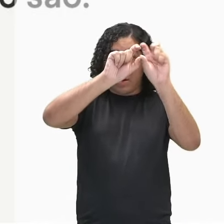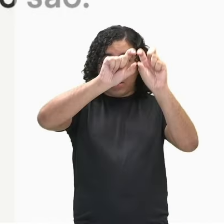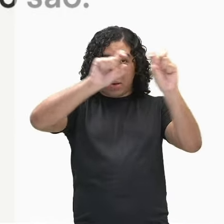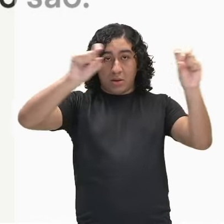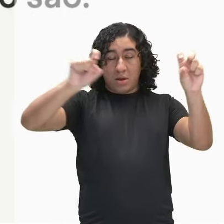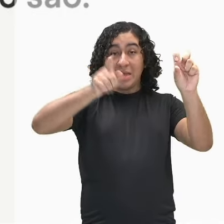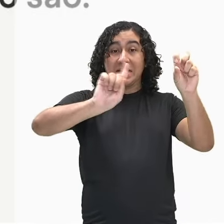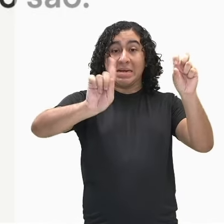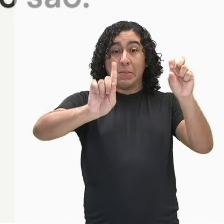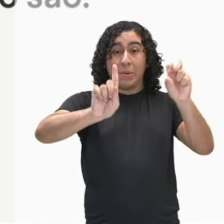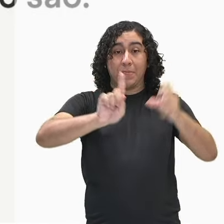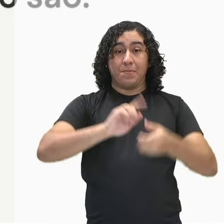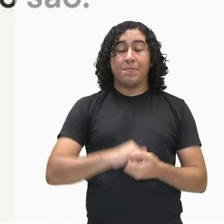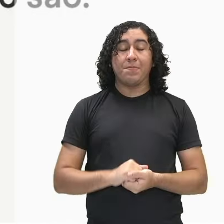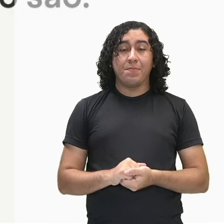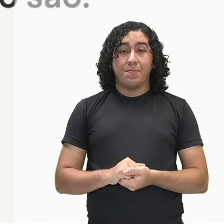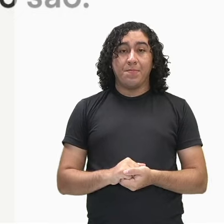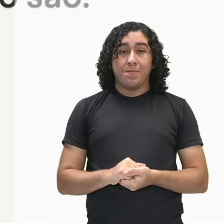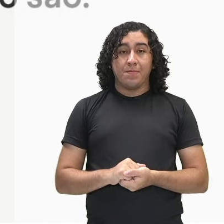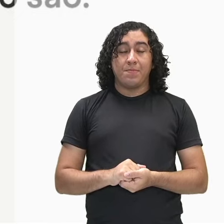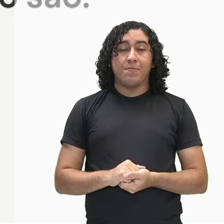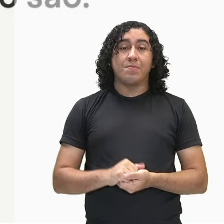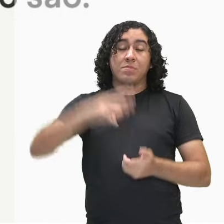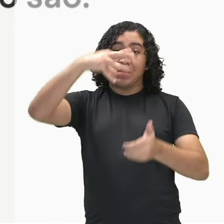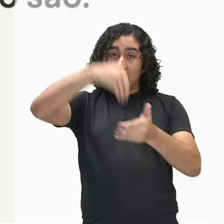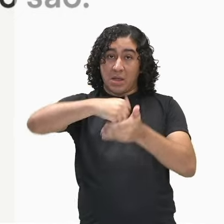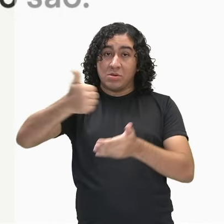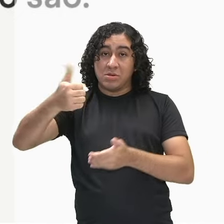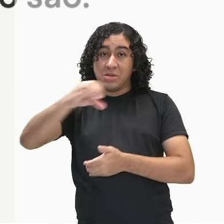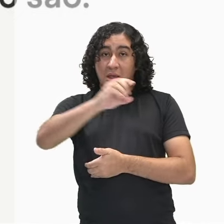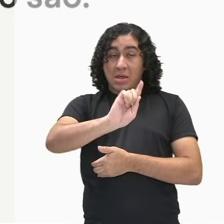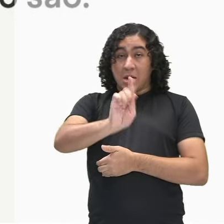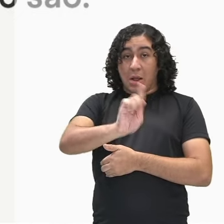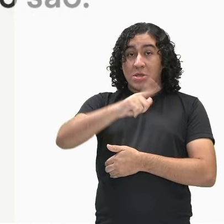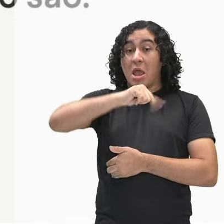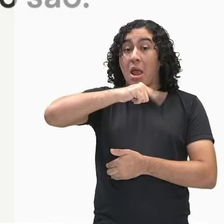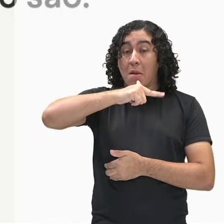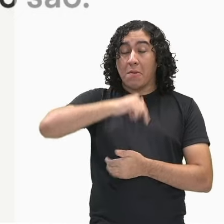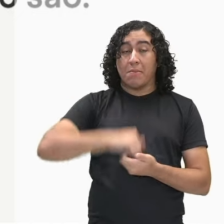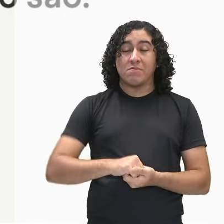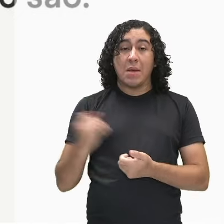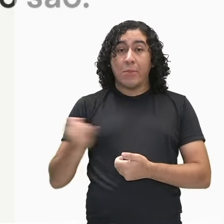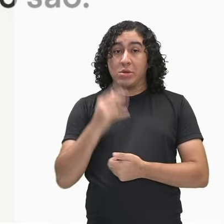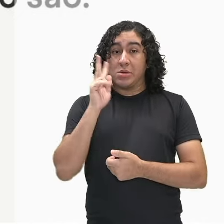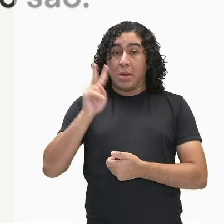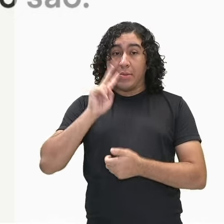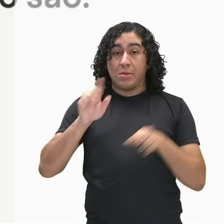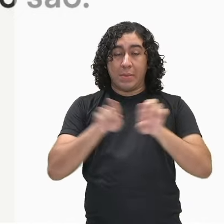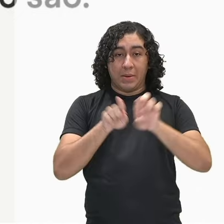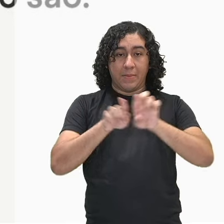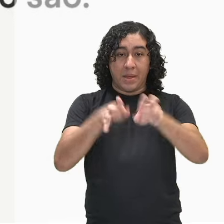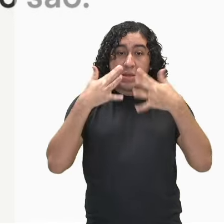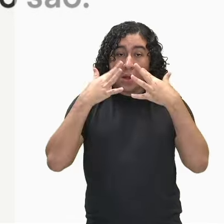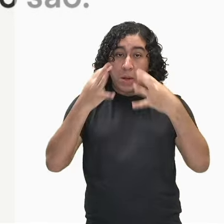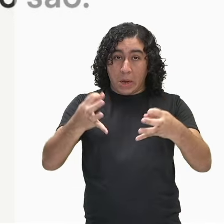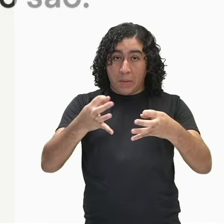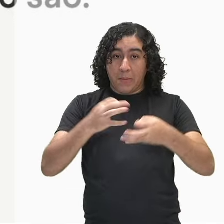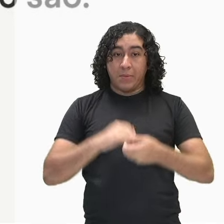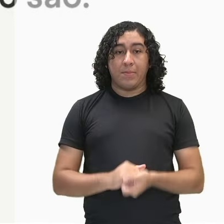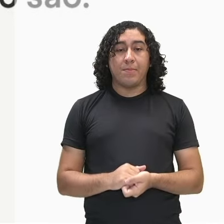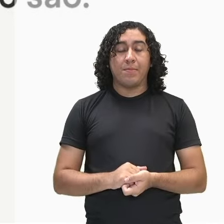gramas por 100 gramas de água. E é importante mostrar o seguinte, ó, note